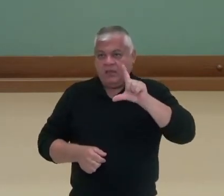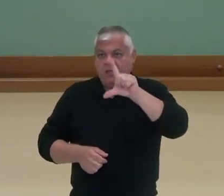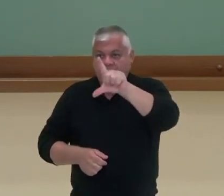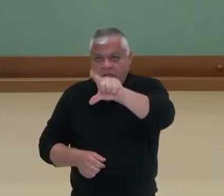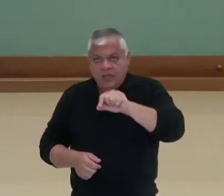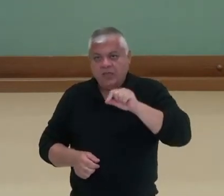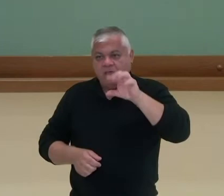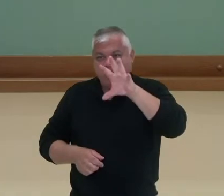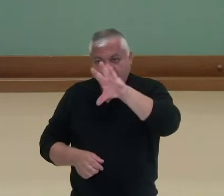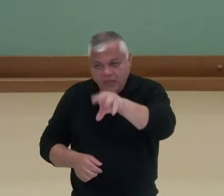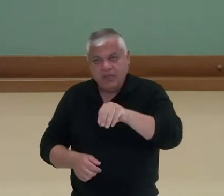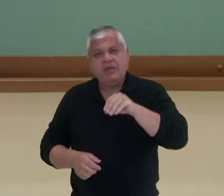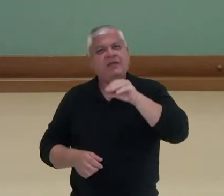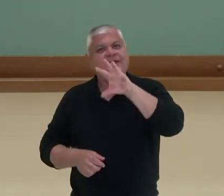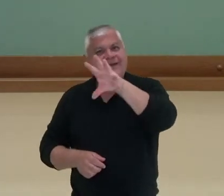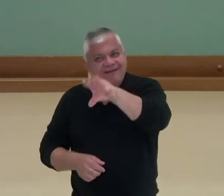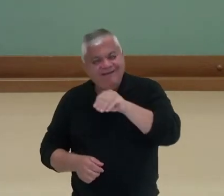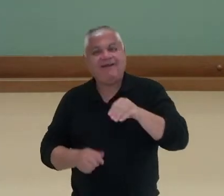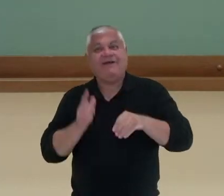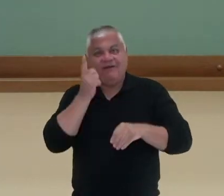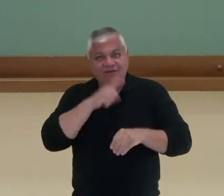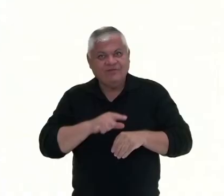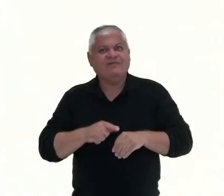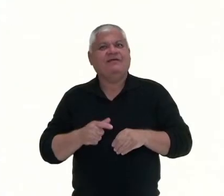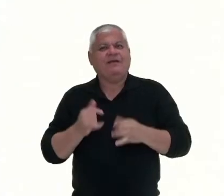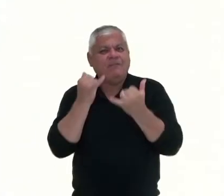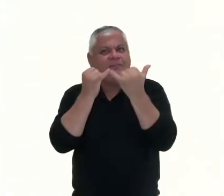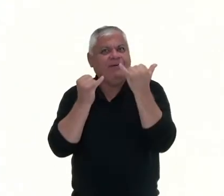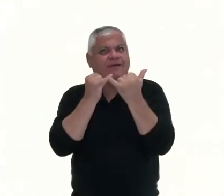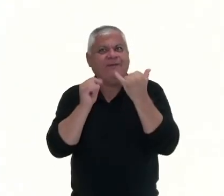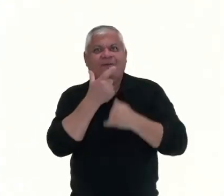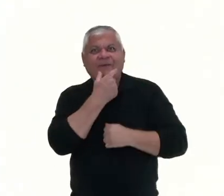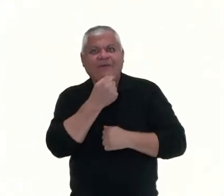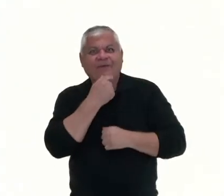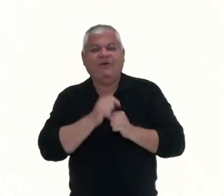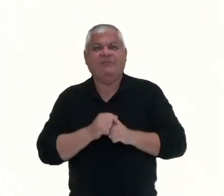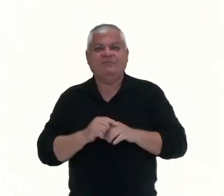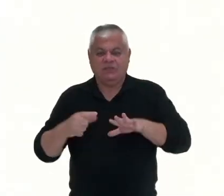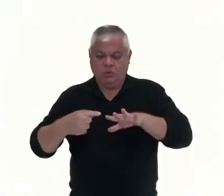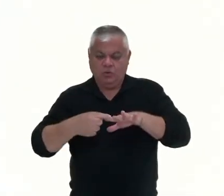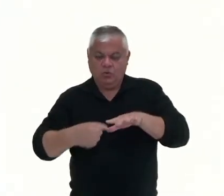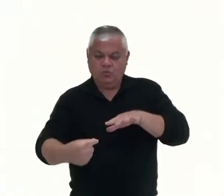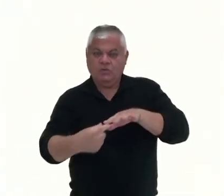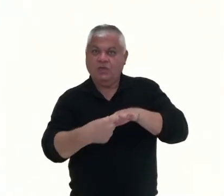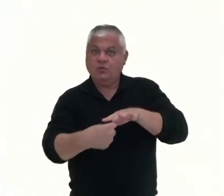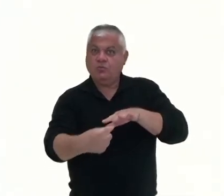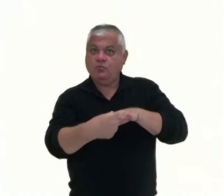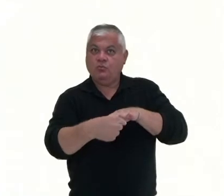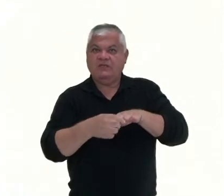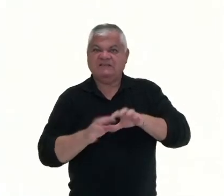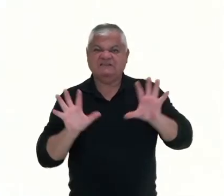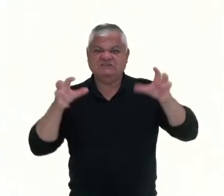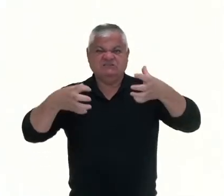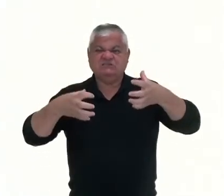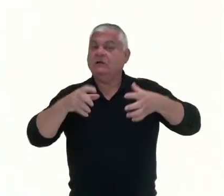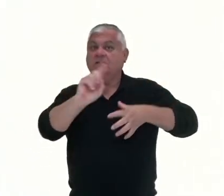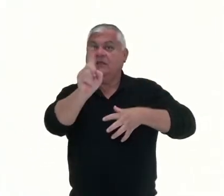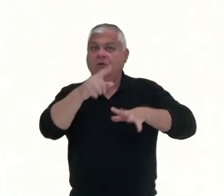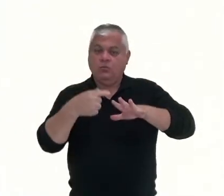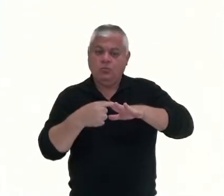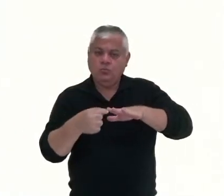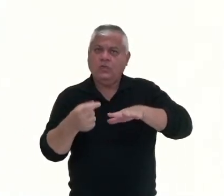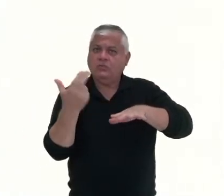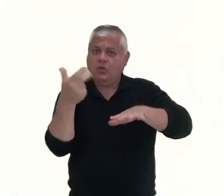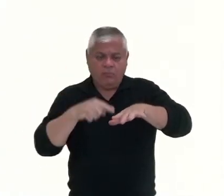os alimentos, se alimentar mais, ter mais energia. A presença de unhas e não garras ajuda a manipular os objetos à sua volta.